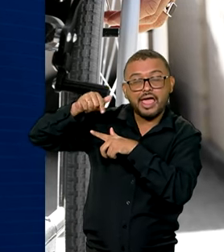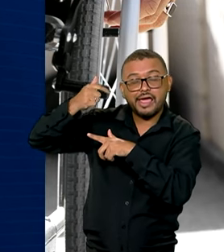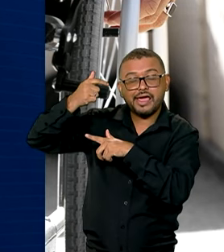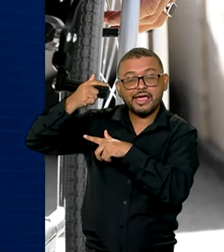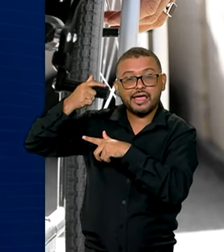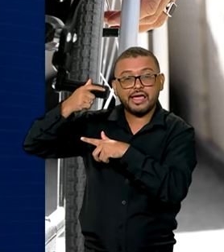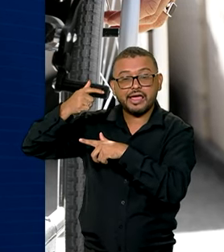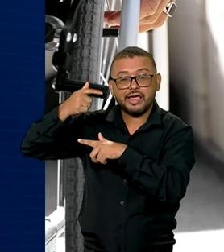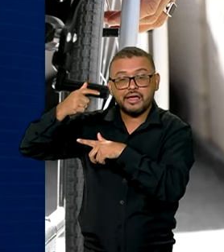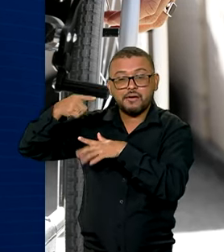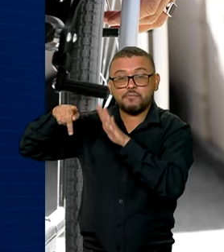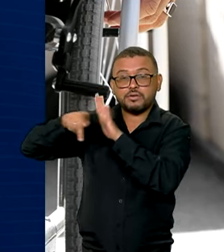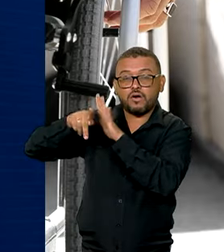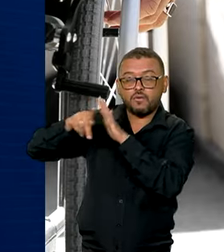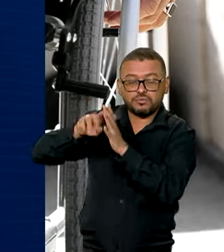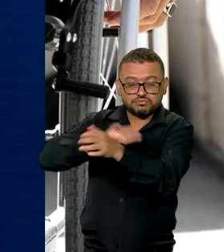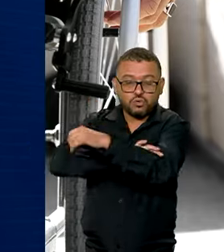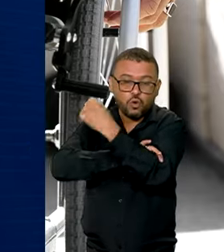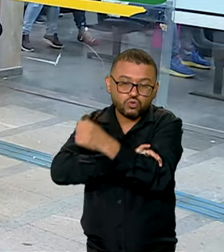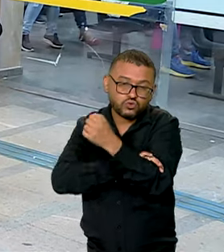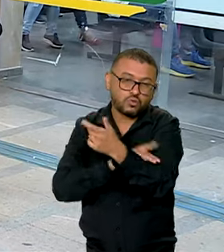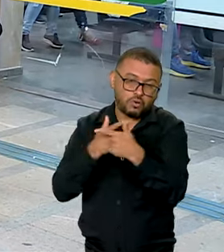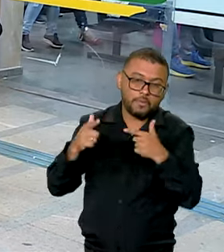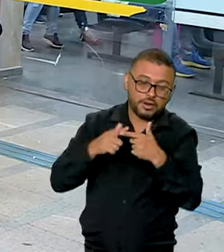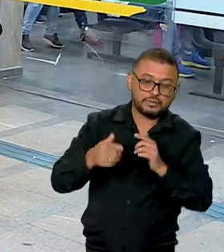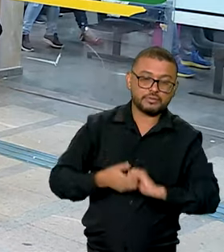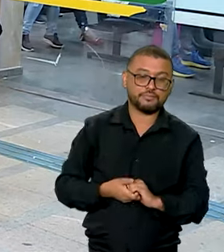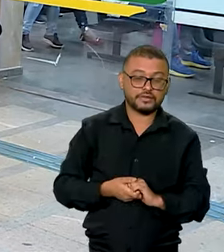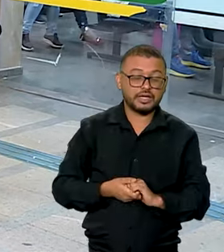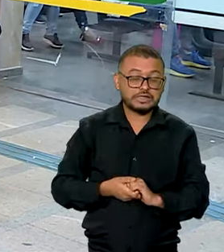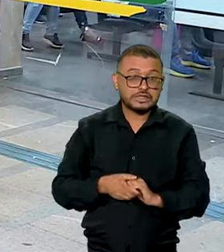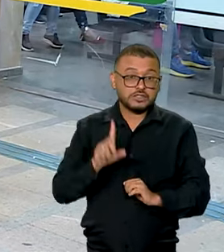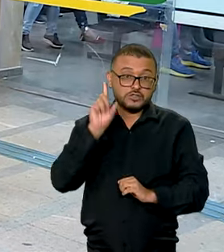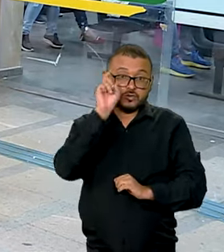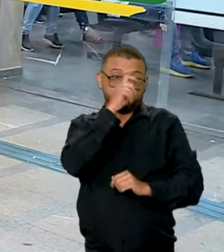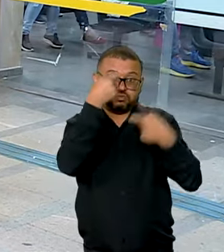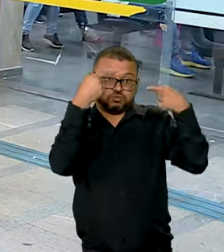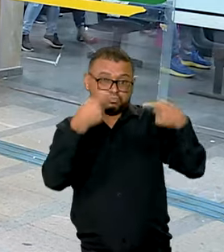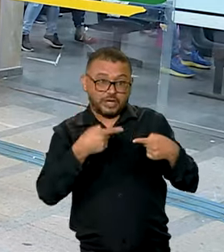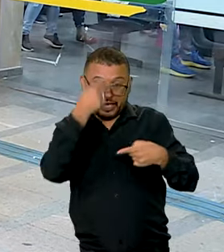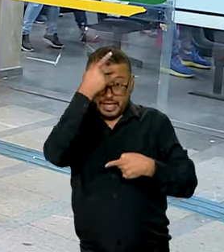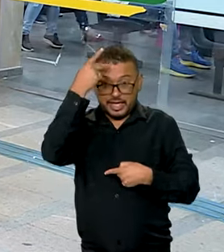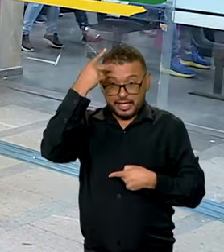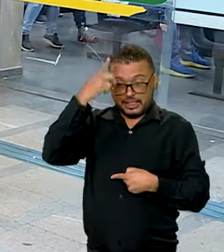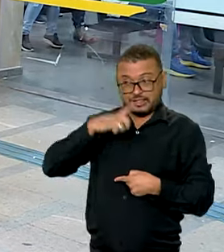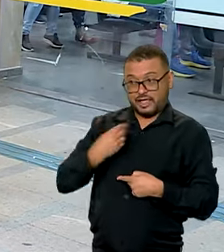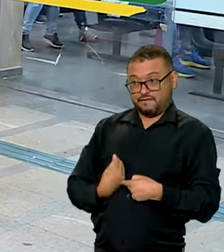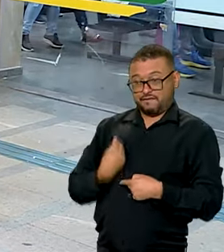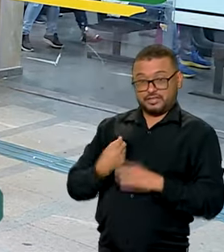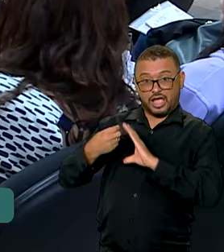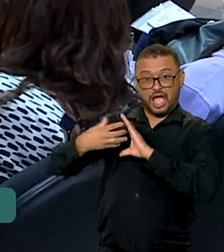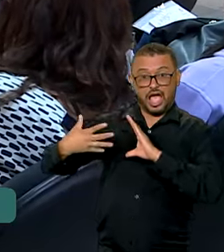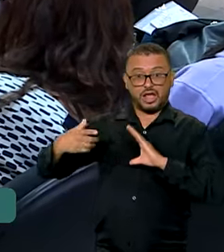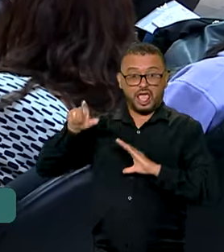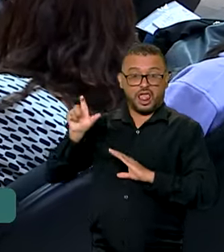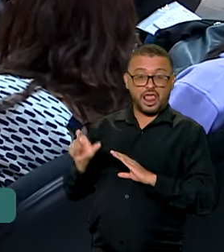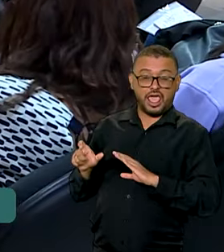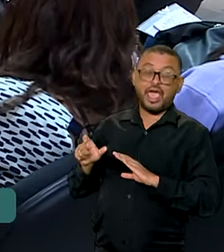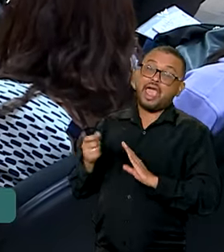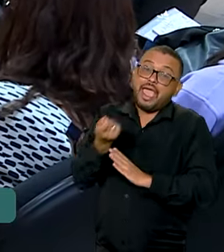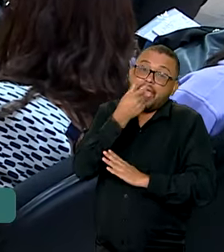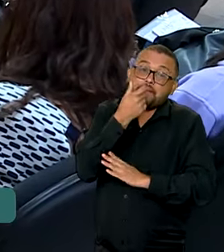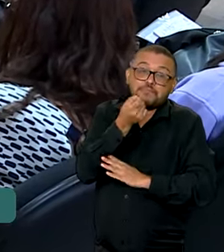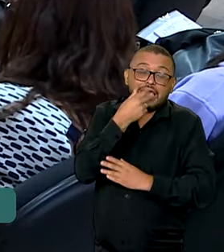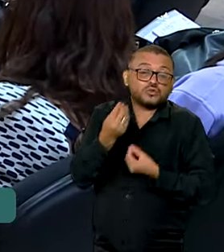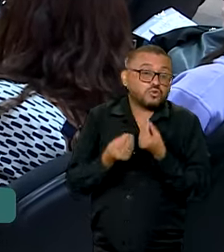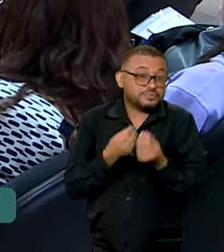pela inervação dos músculos. Um dos desafios para quem sofre com uma condição rara são as